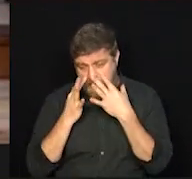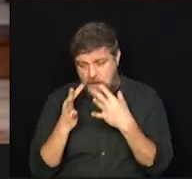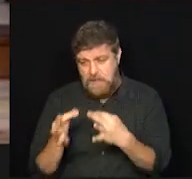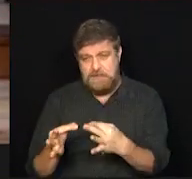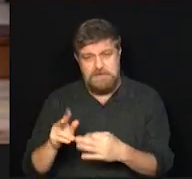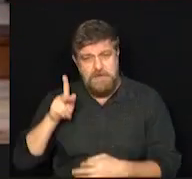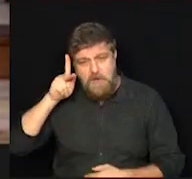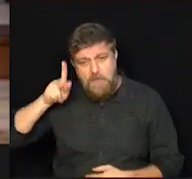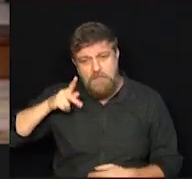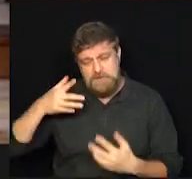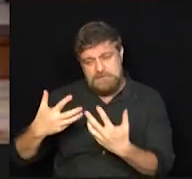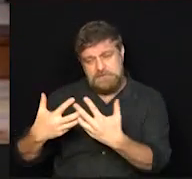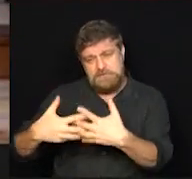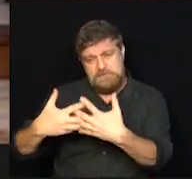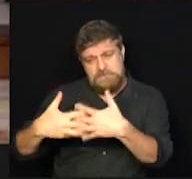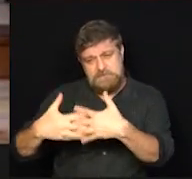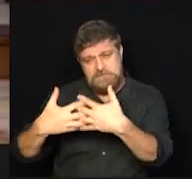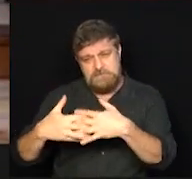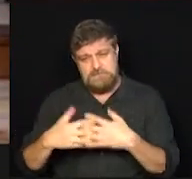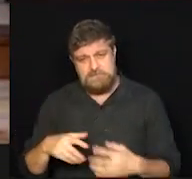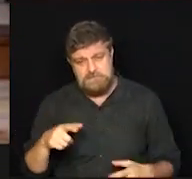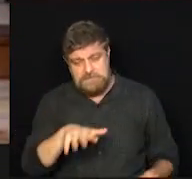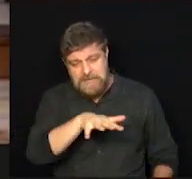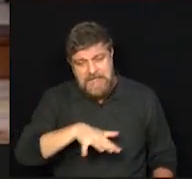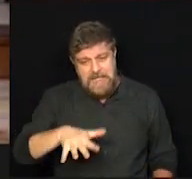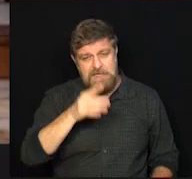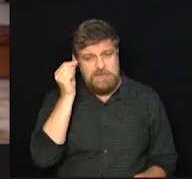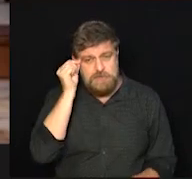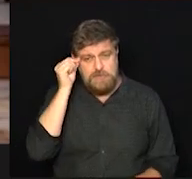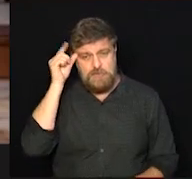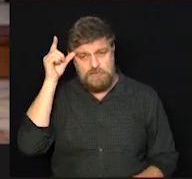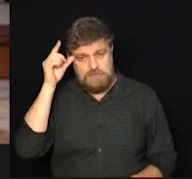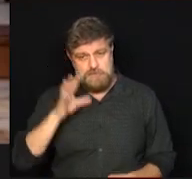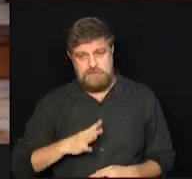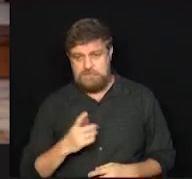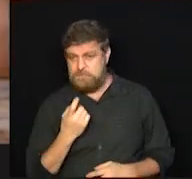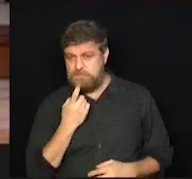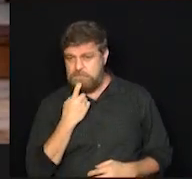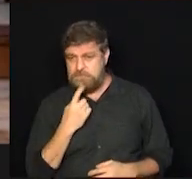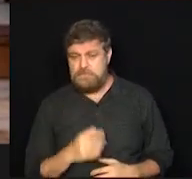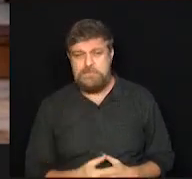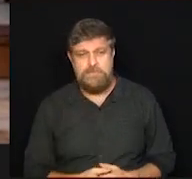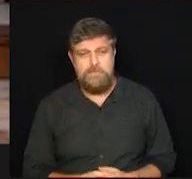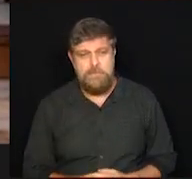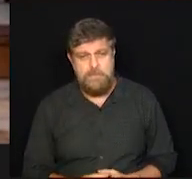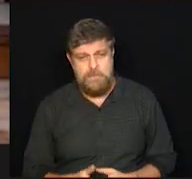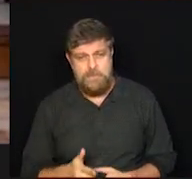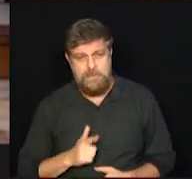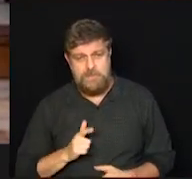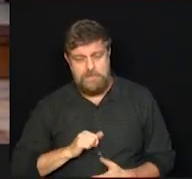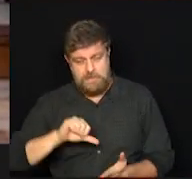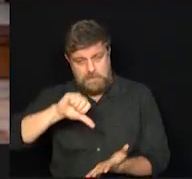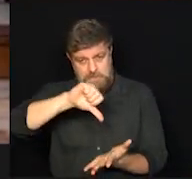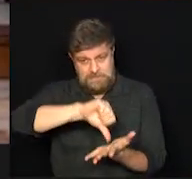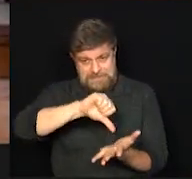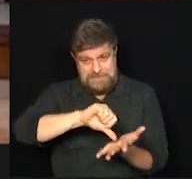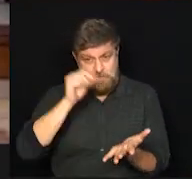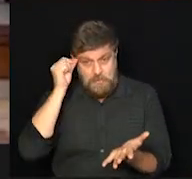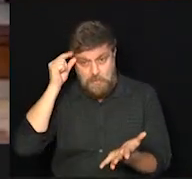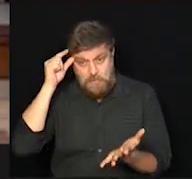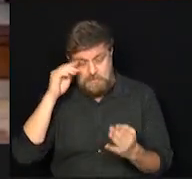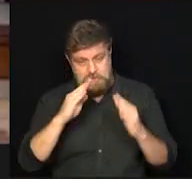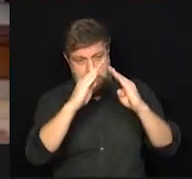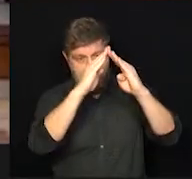de políticas efetivas para os espaços de cultura da nossa cidade então com relação ao centro cultural Casarão